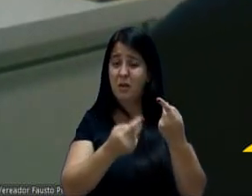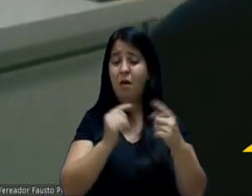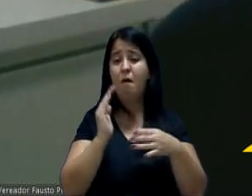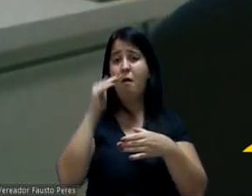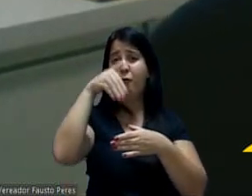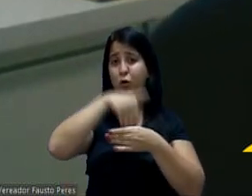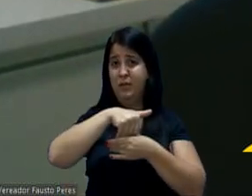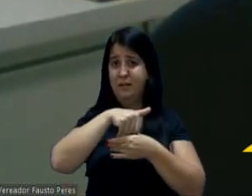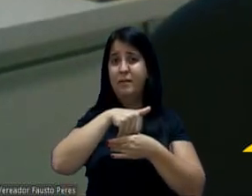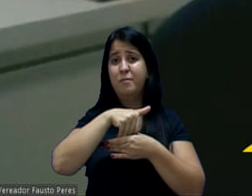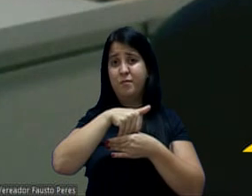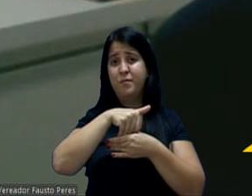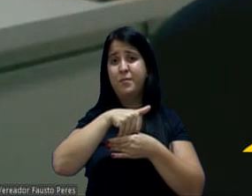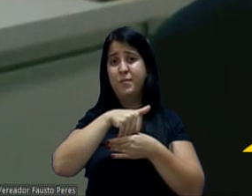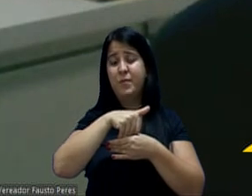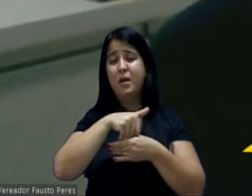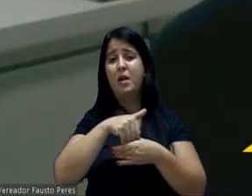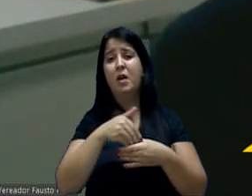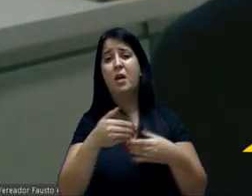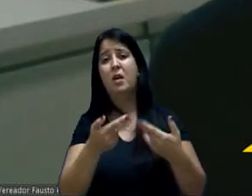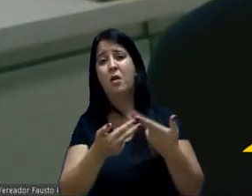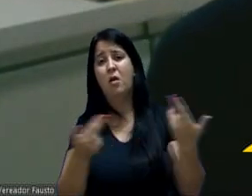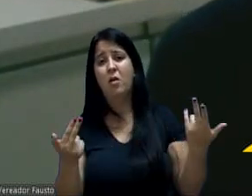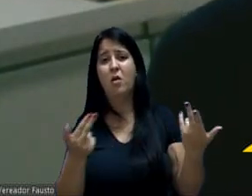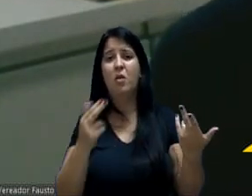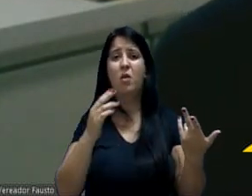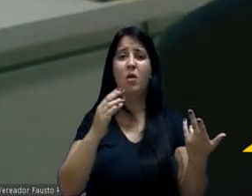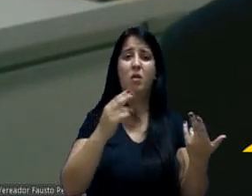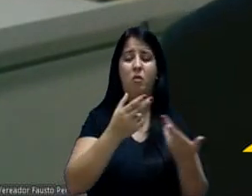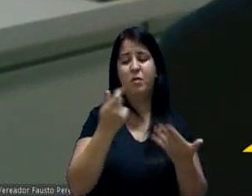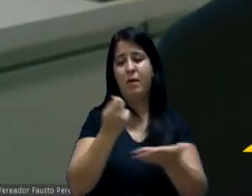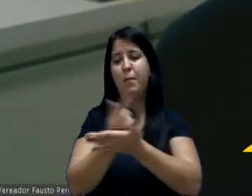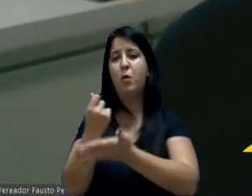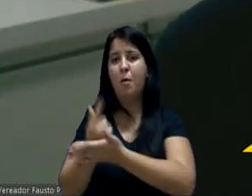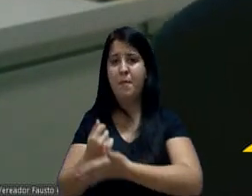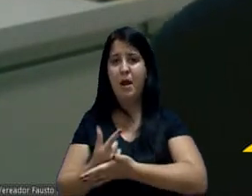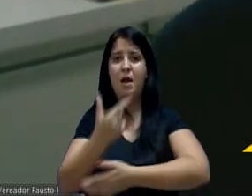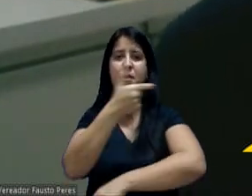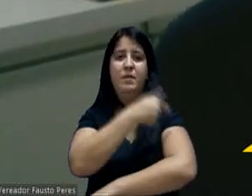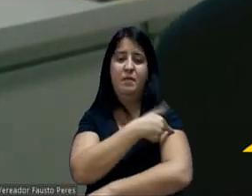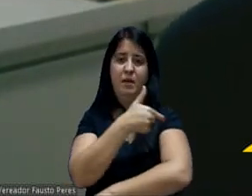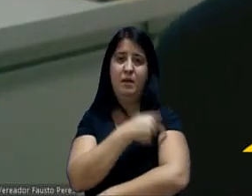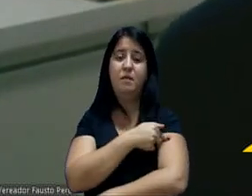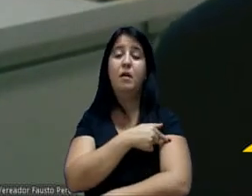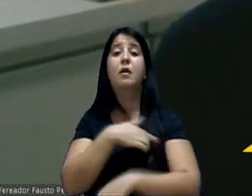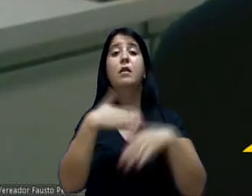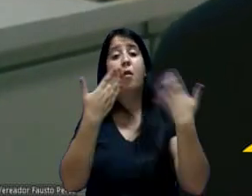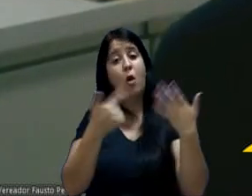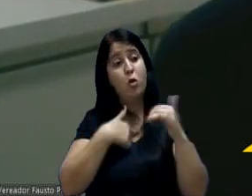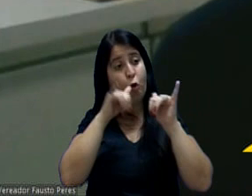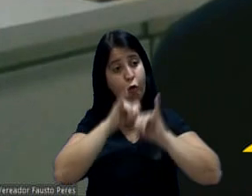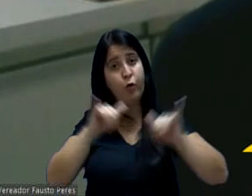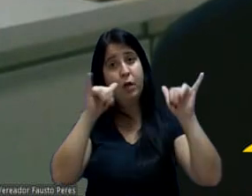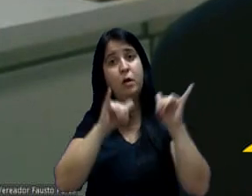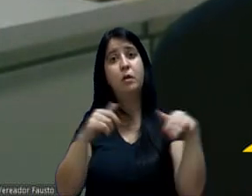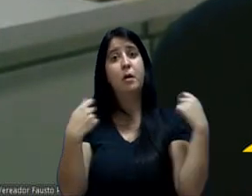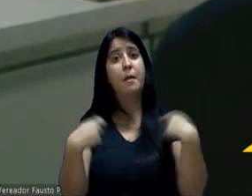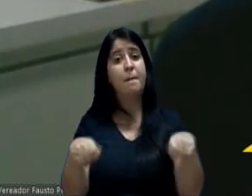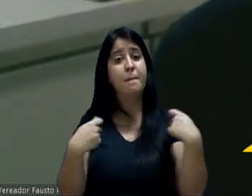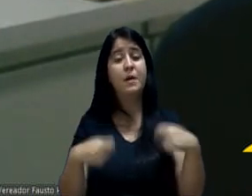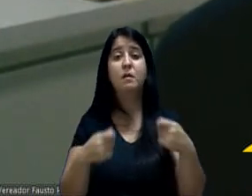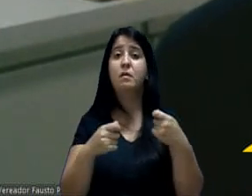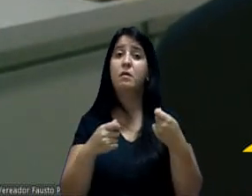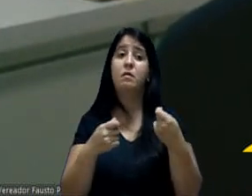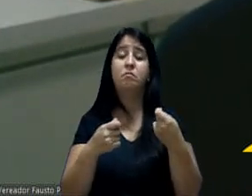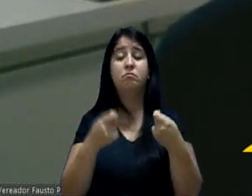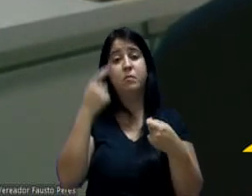votação do consórcio aí que os municípios vão poder comprar as vacinas, aí que eu estou falando, porque a gente tem que estar disponível, porque como